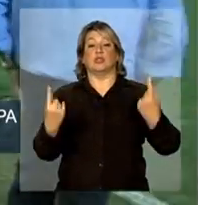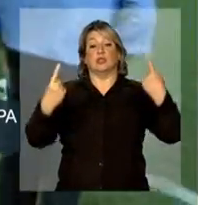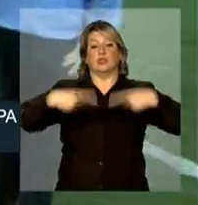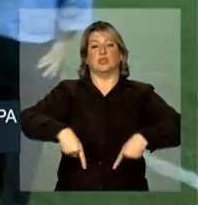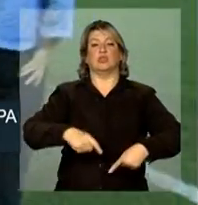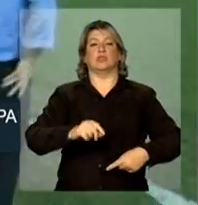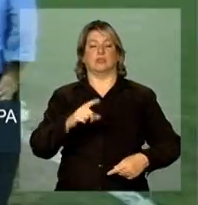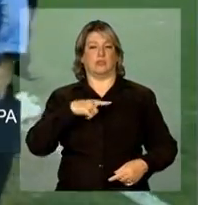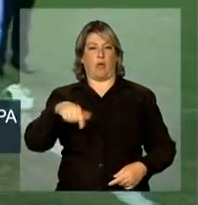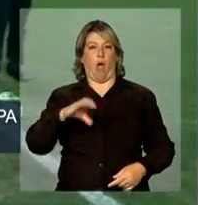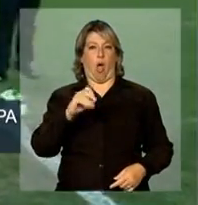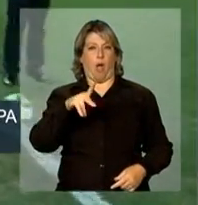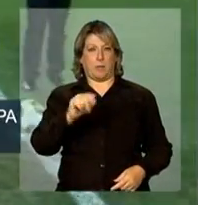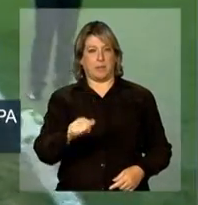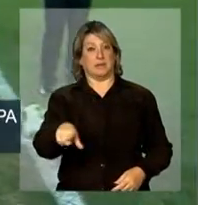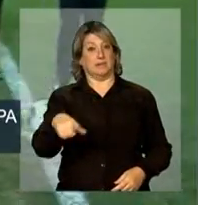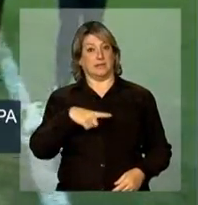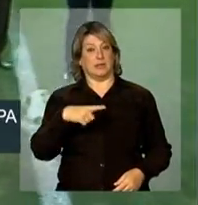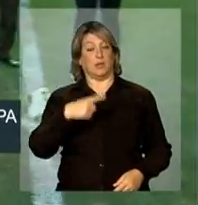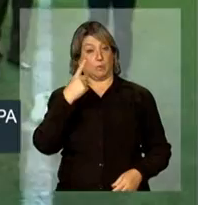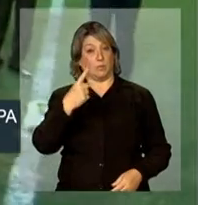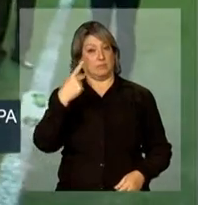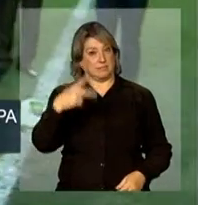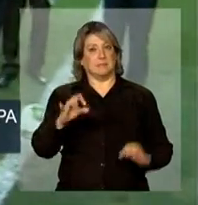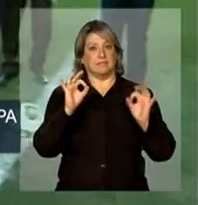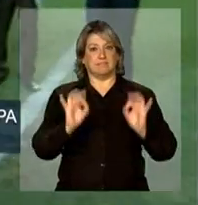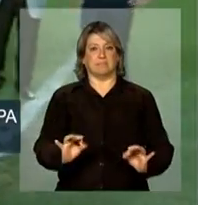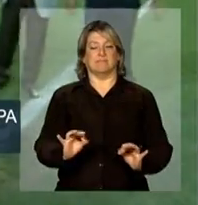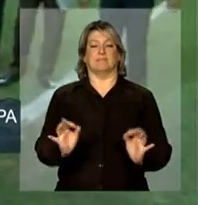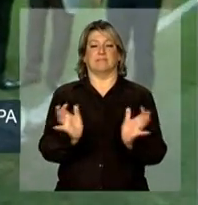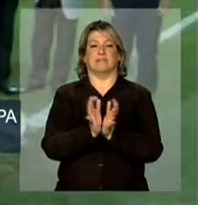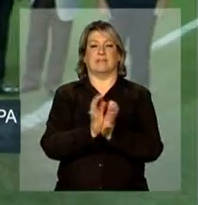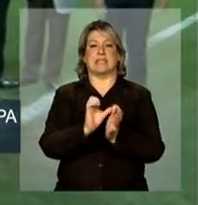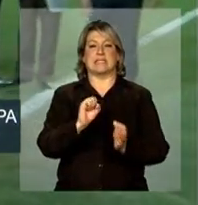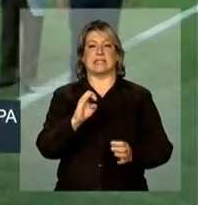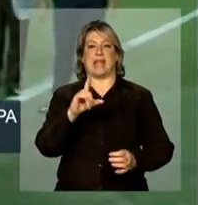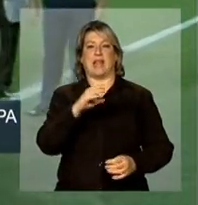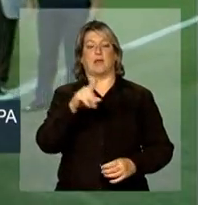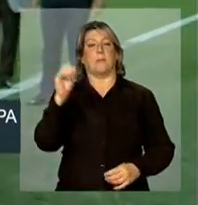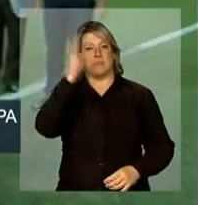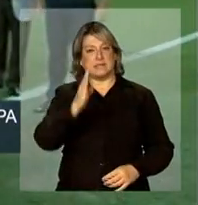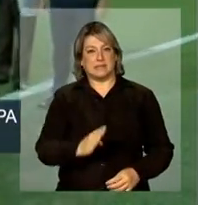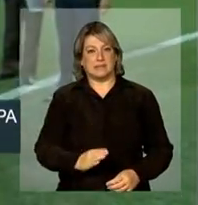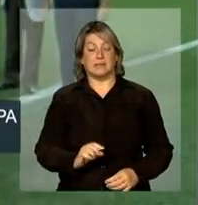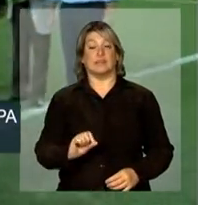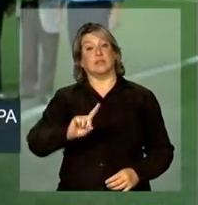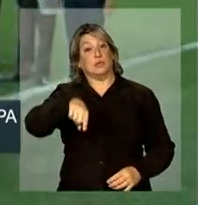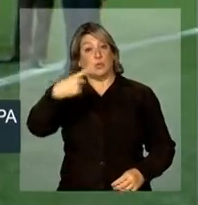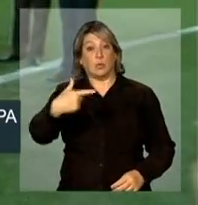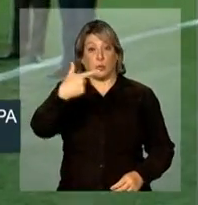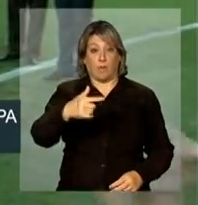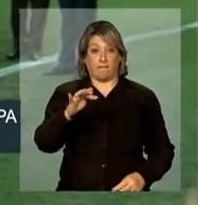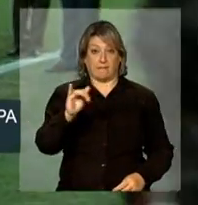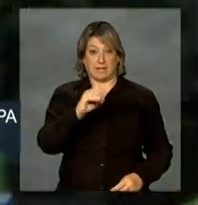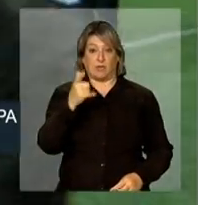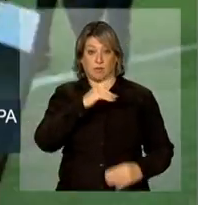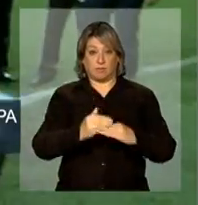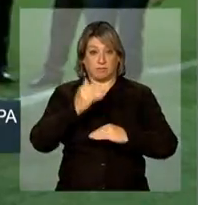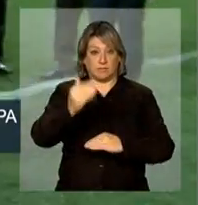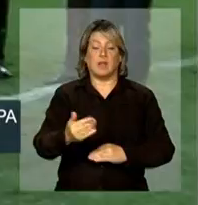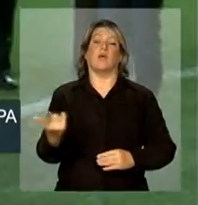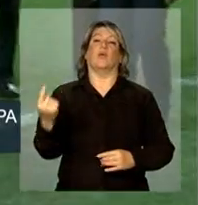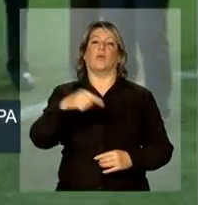Um garantido da seleção brasileira e outro caso a seleção avance para a segunda fase. Na Copa